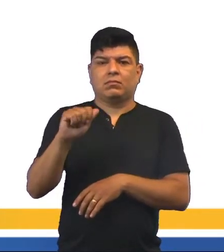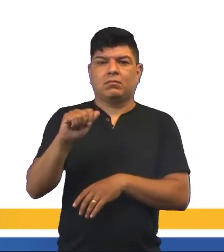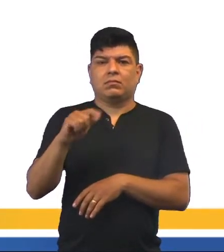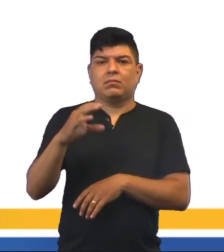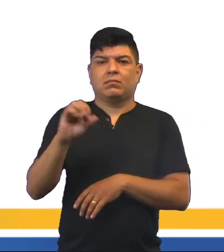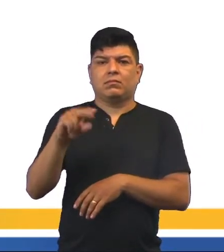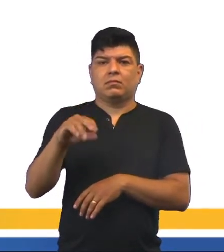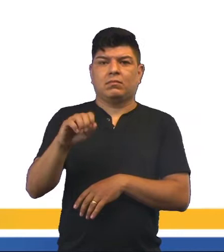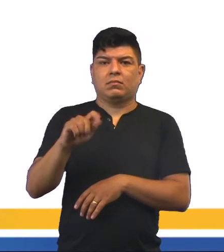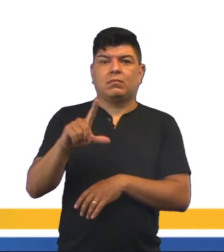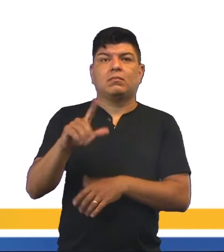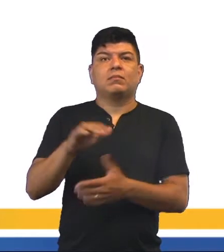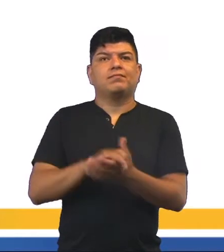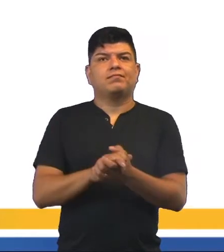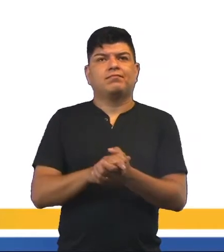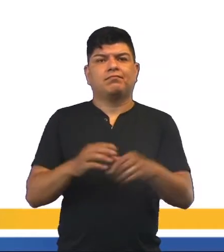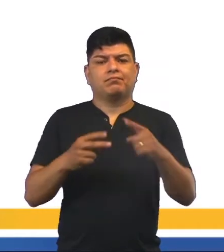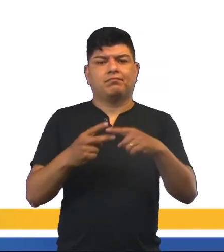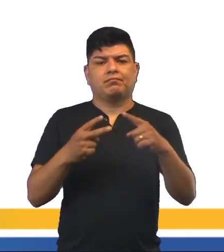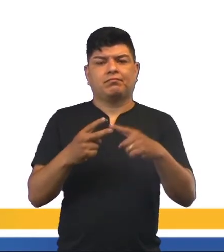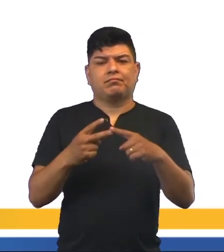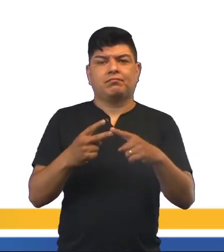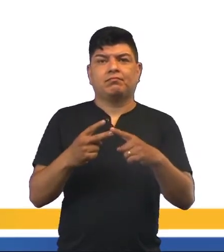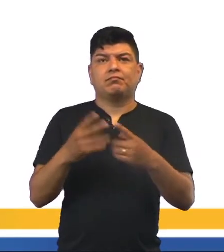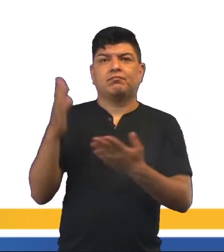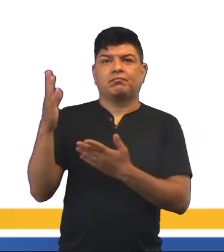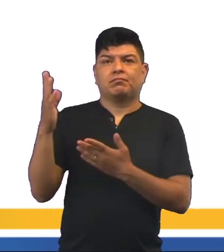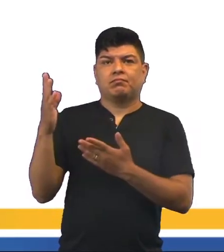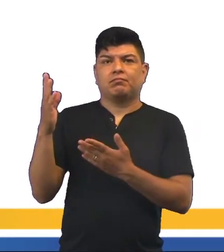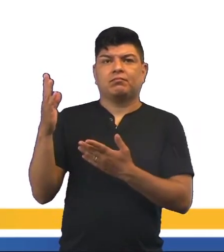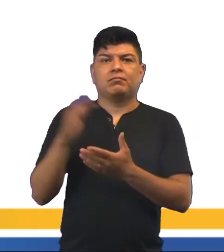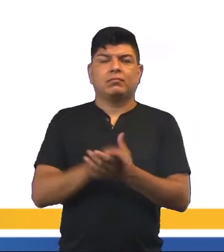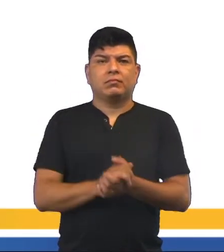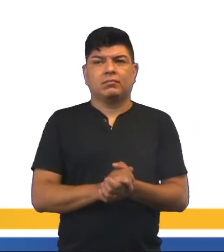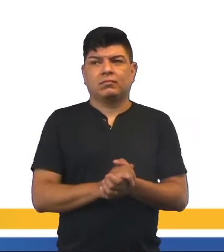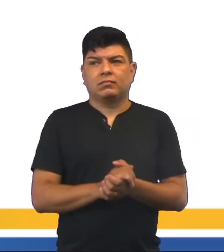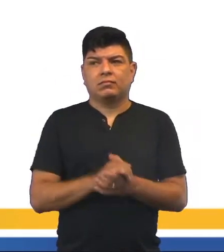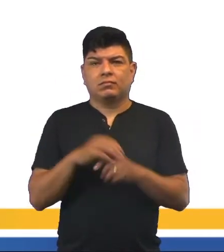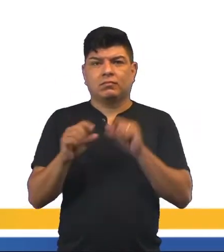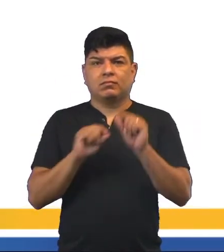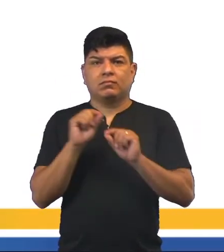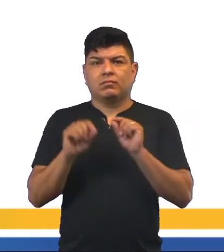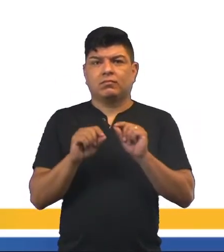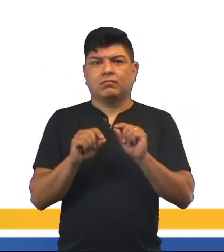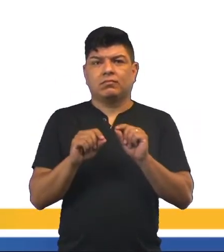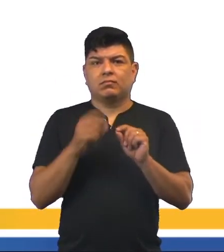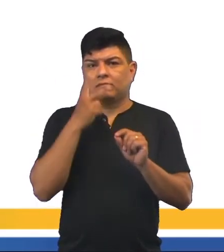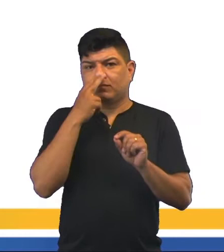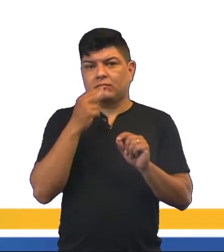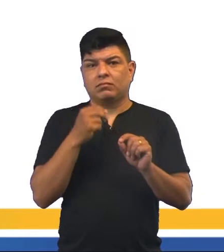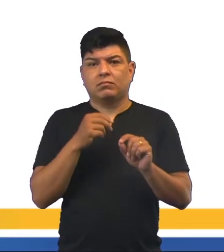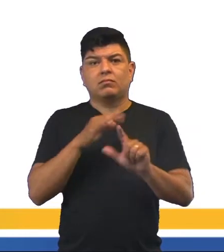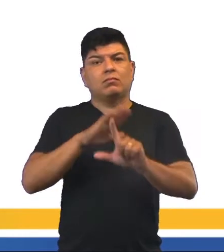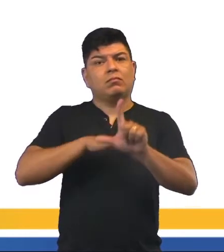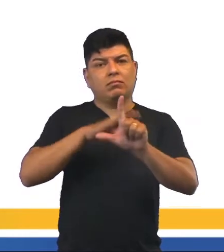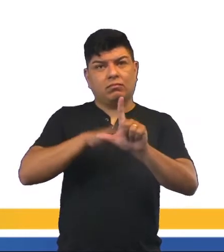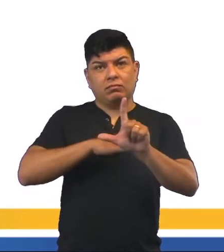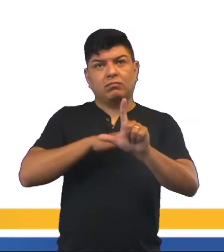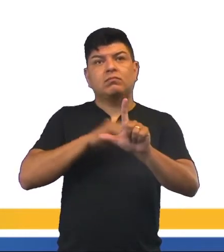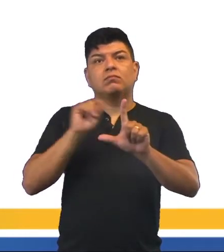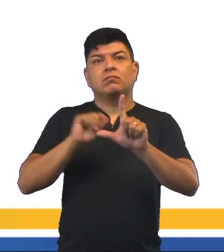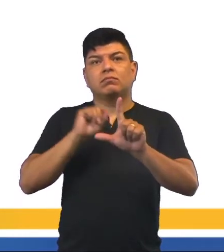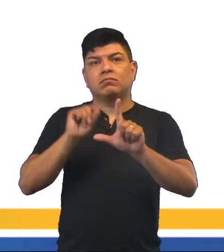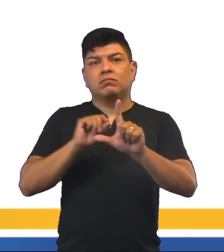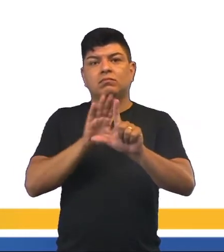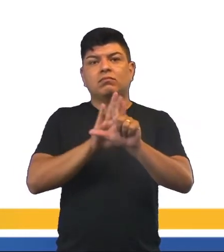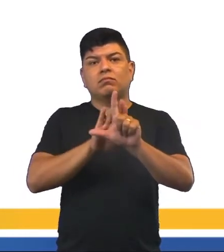dois trapézios, né, isso? Retângulo. Aí nós percebemos as congruências dos ângulos, né, isso? Congruência